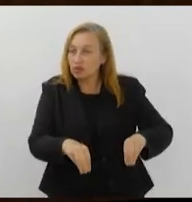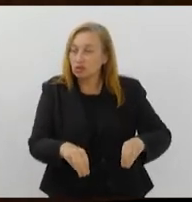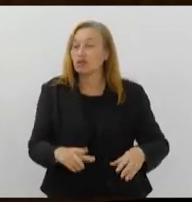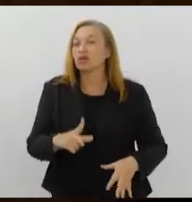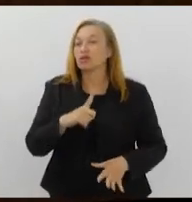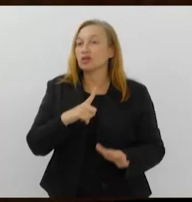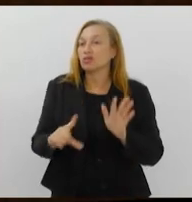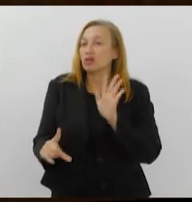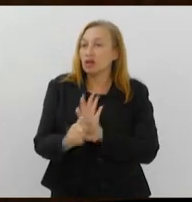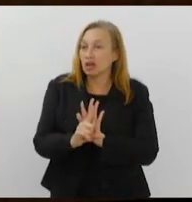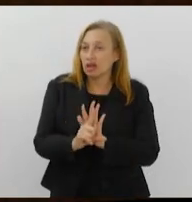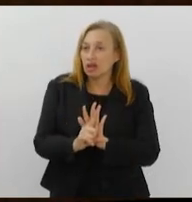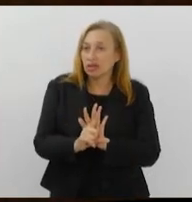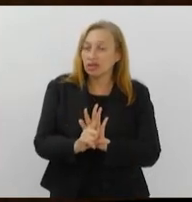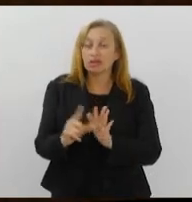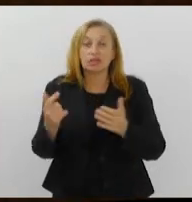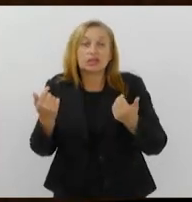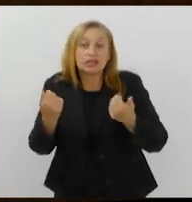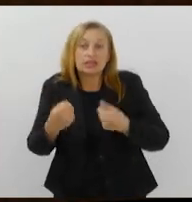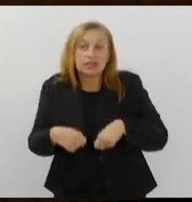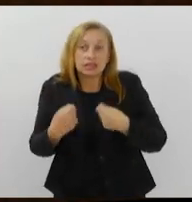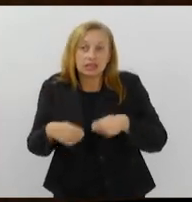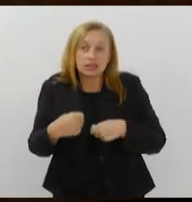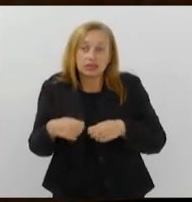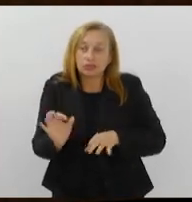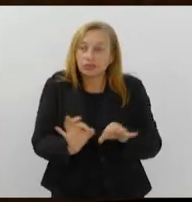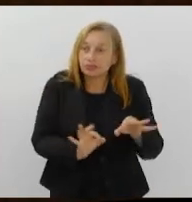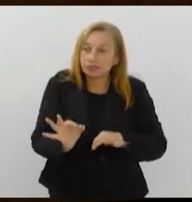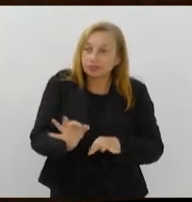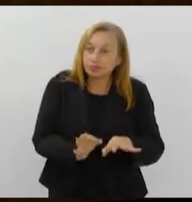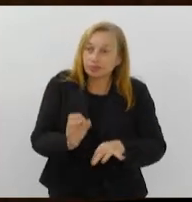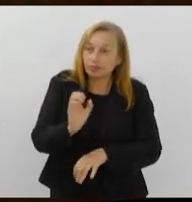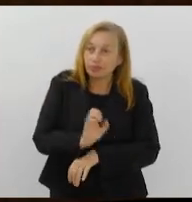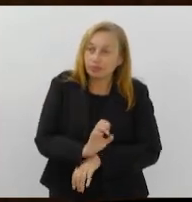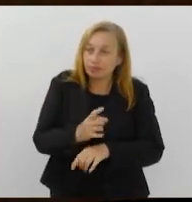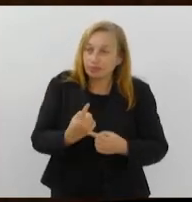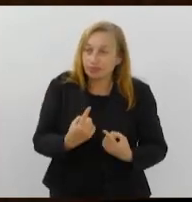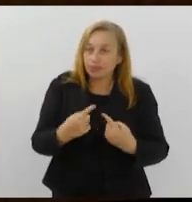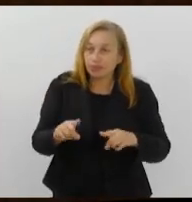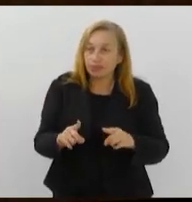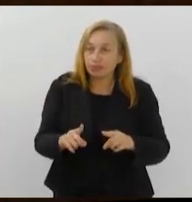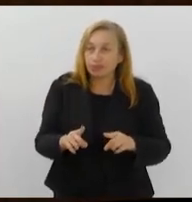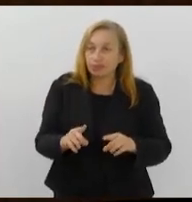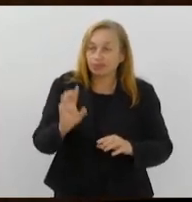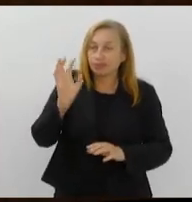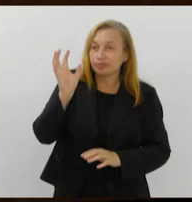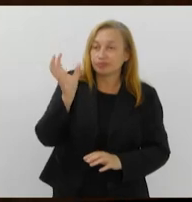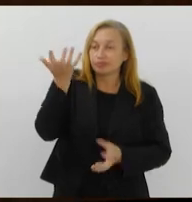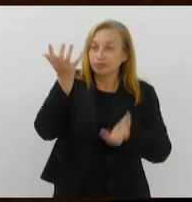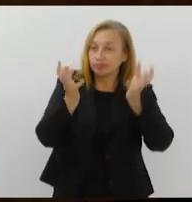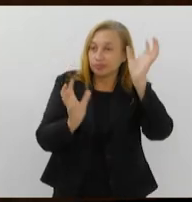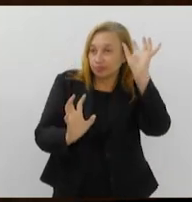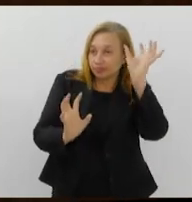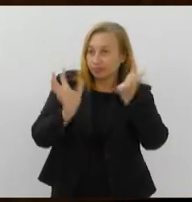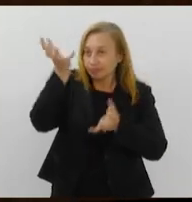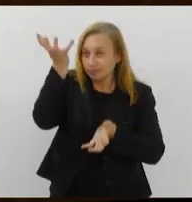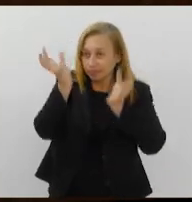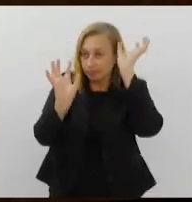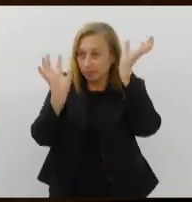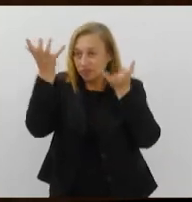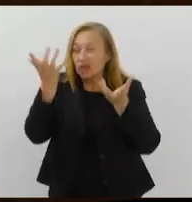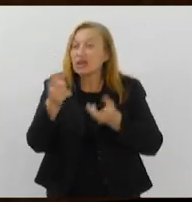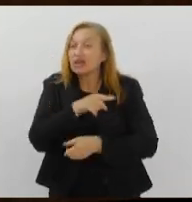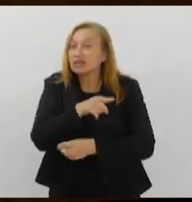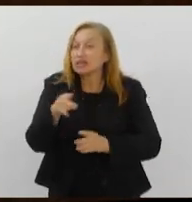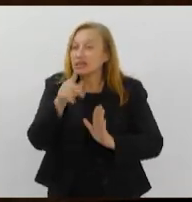lei que trata da necessidade de um plano estadual de enfrentamento aos desastres climáticos, e nesse projeto a